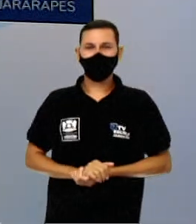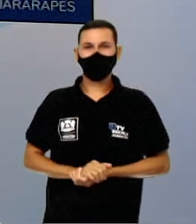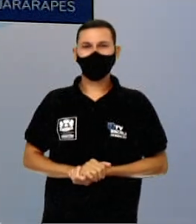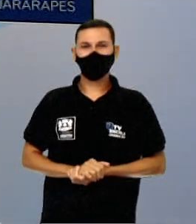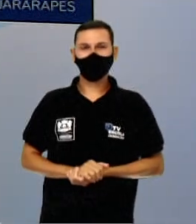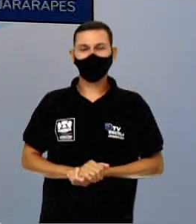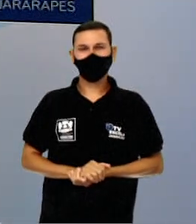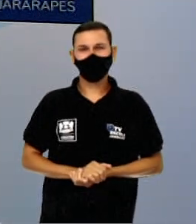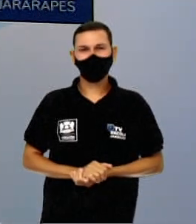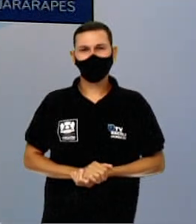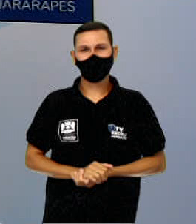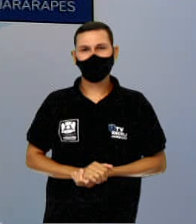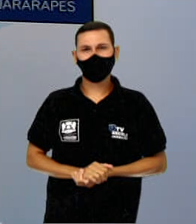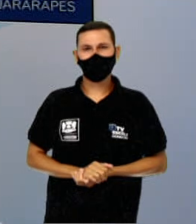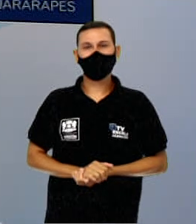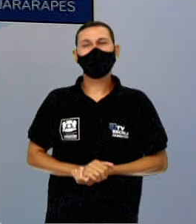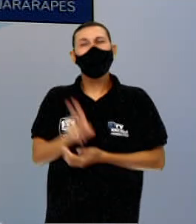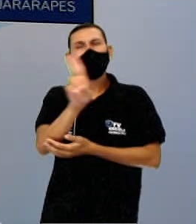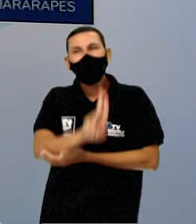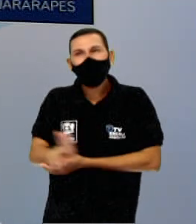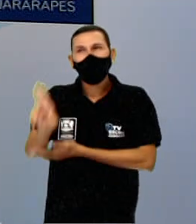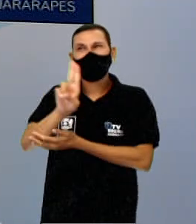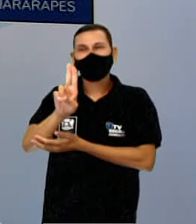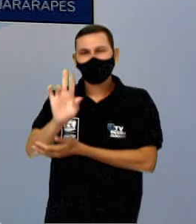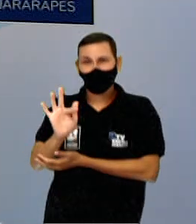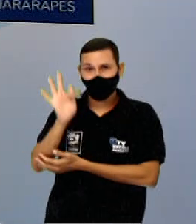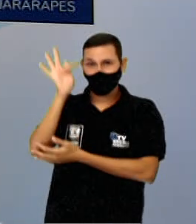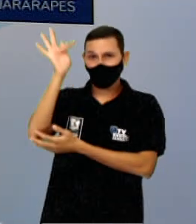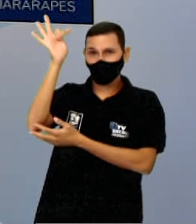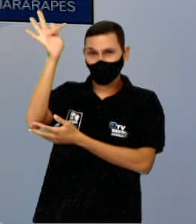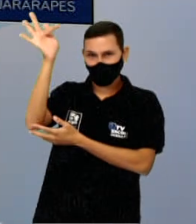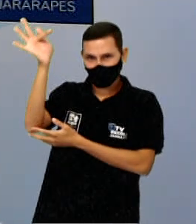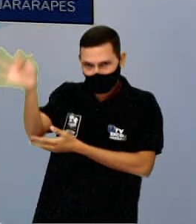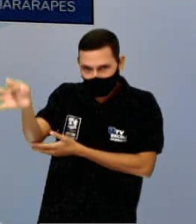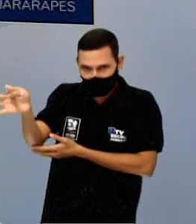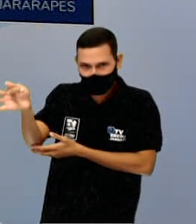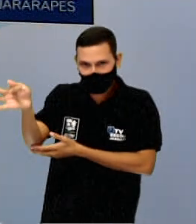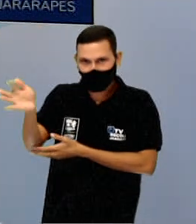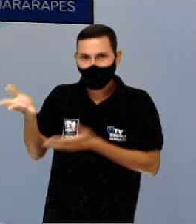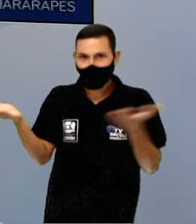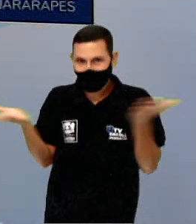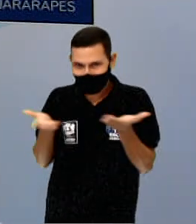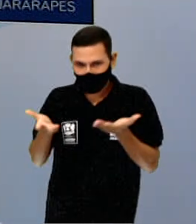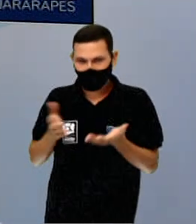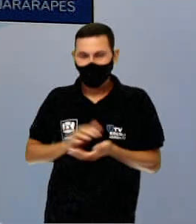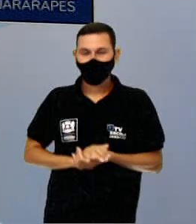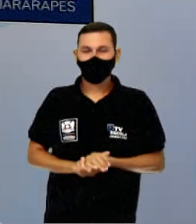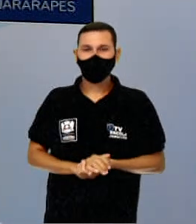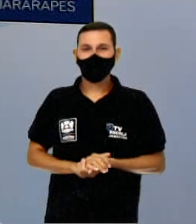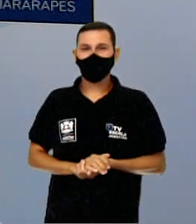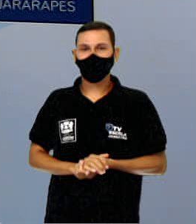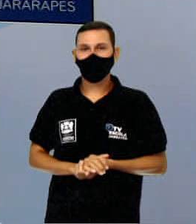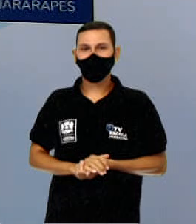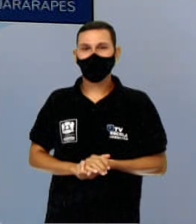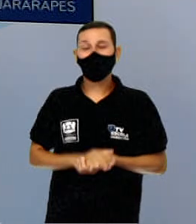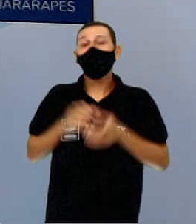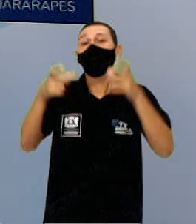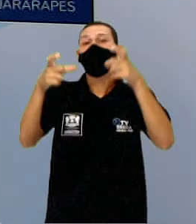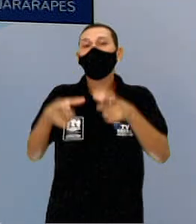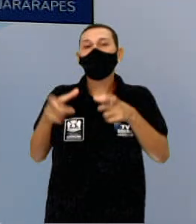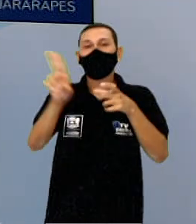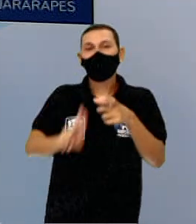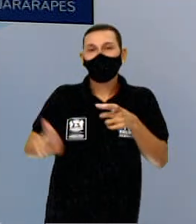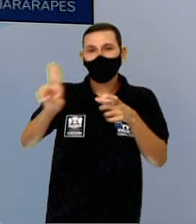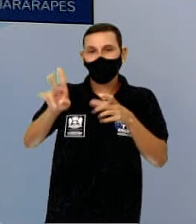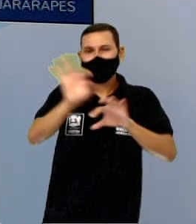e Vejam Só Bonga que usamos não é o futuro com Going to o futuro imediato filmes para